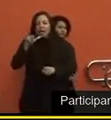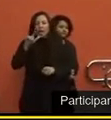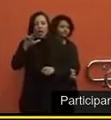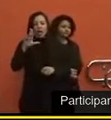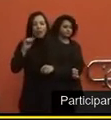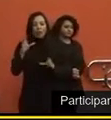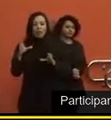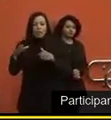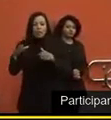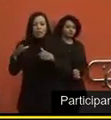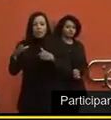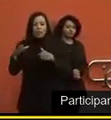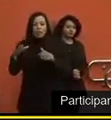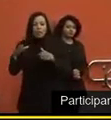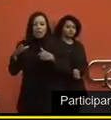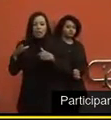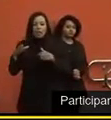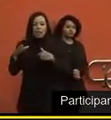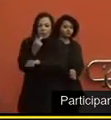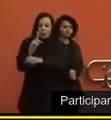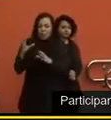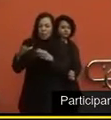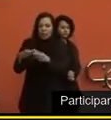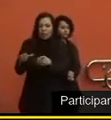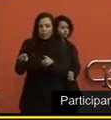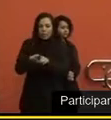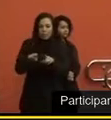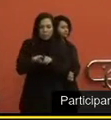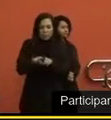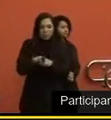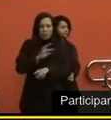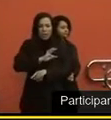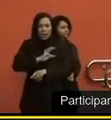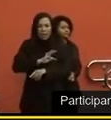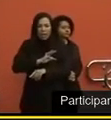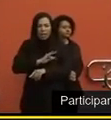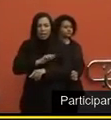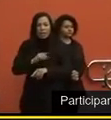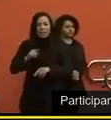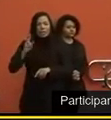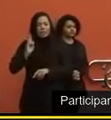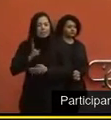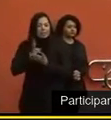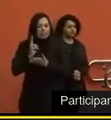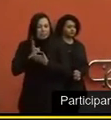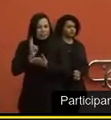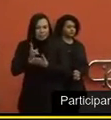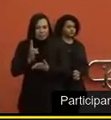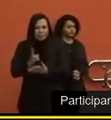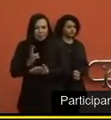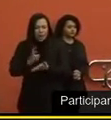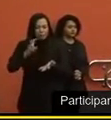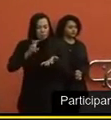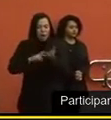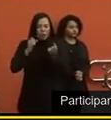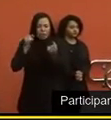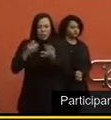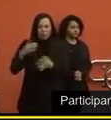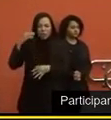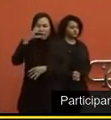da Comissão Administrativa e toda a sua equipe, que diuturnamente trabalhou